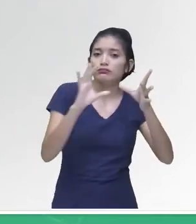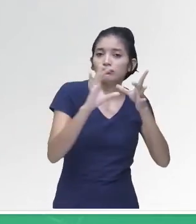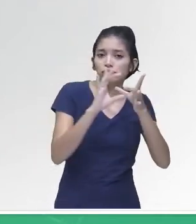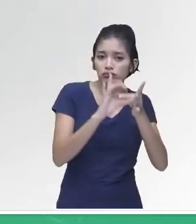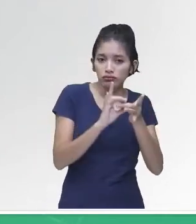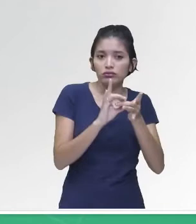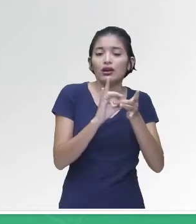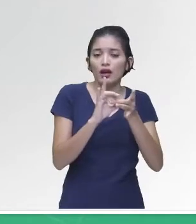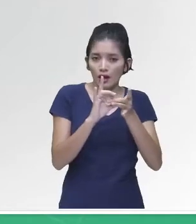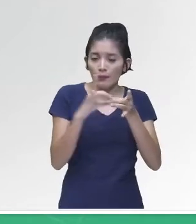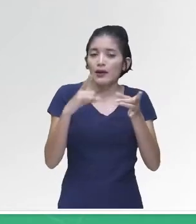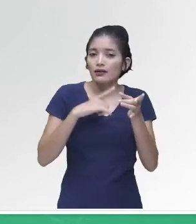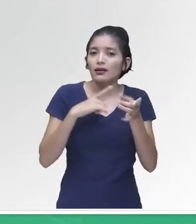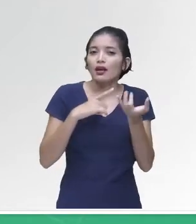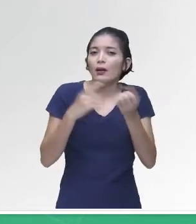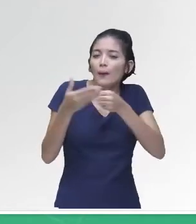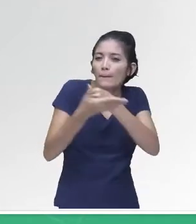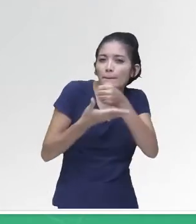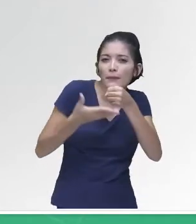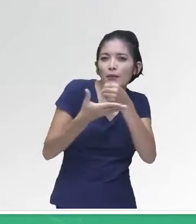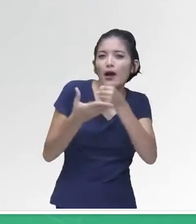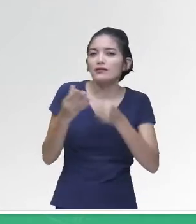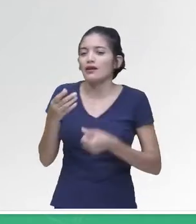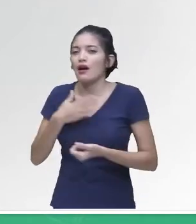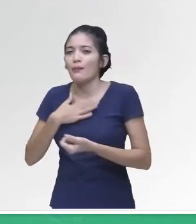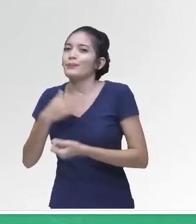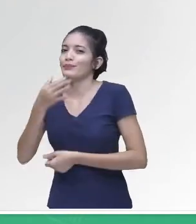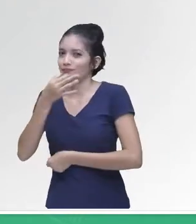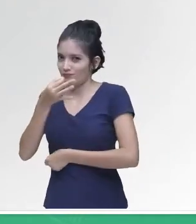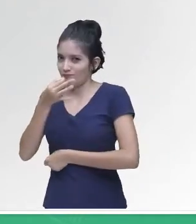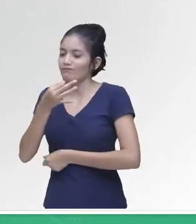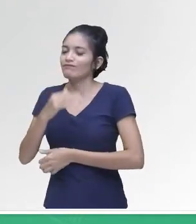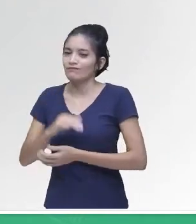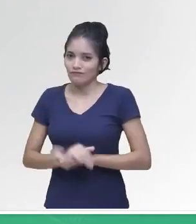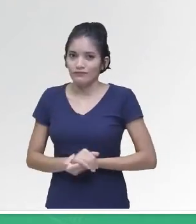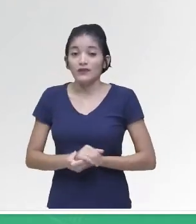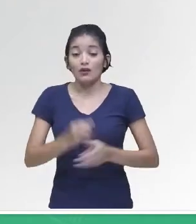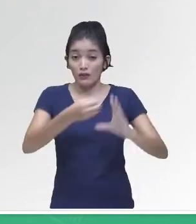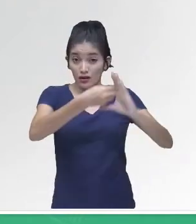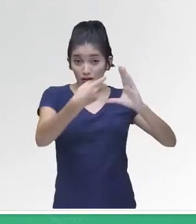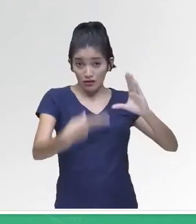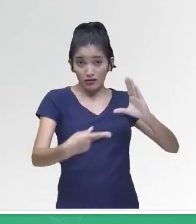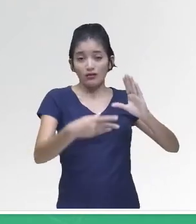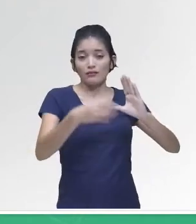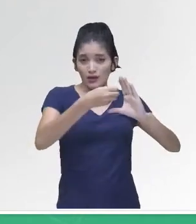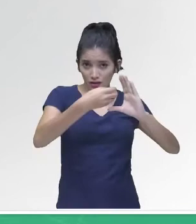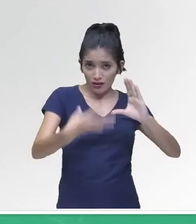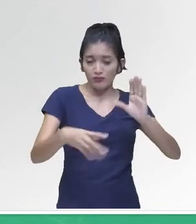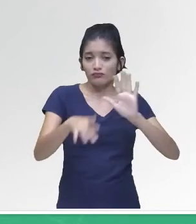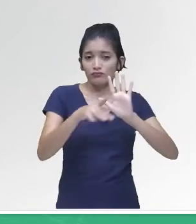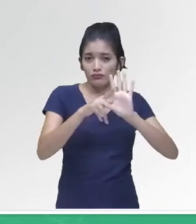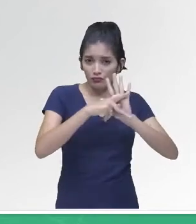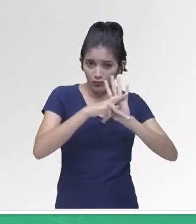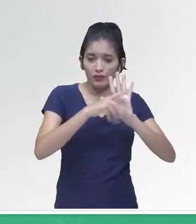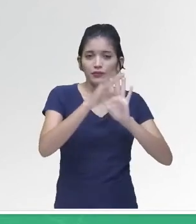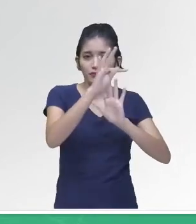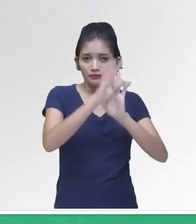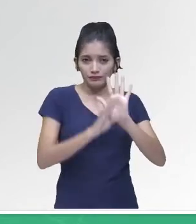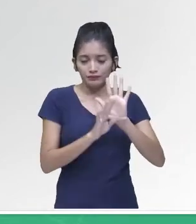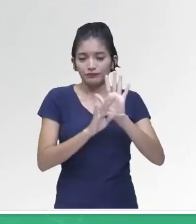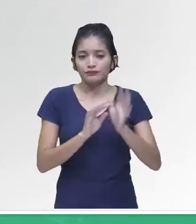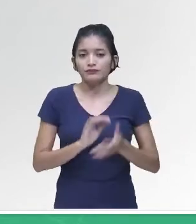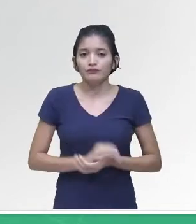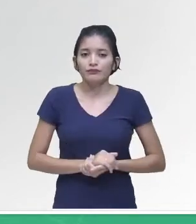para sustentar esta tese, esta opinião. Então, isso é uma característica do texto. Então, o texto de opinião,